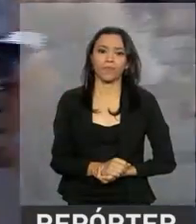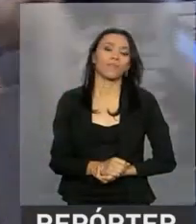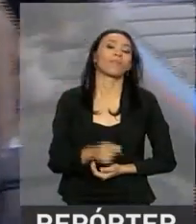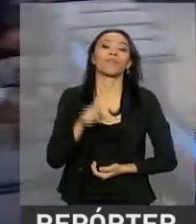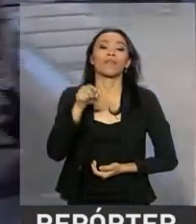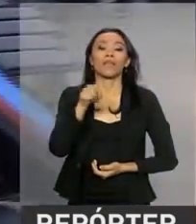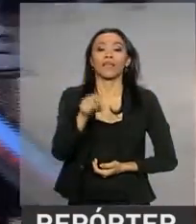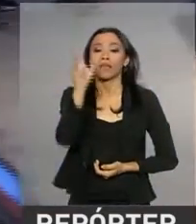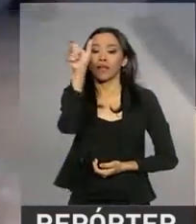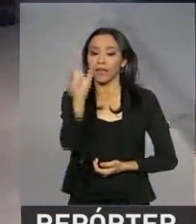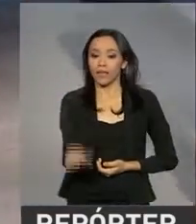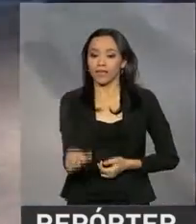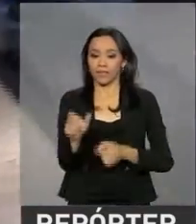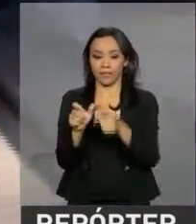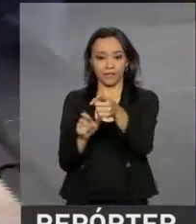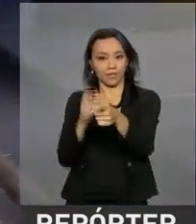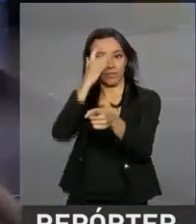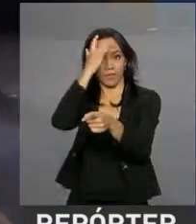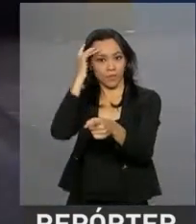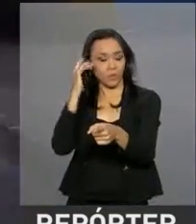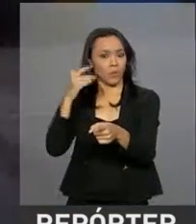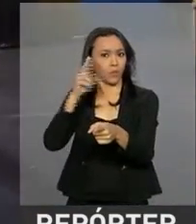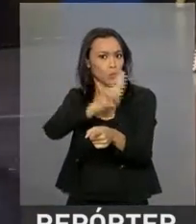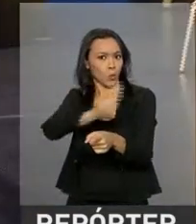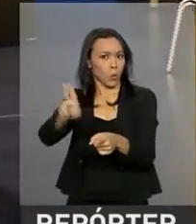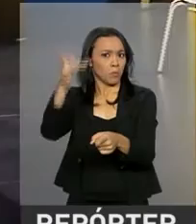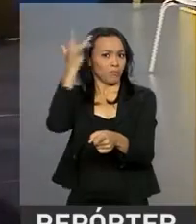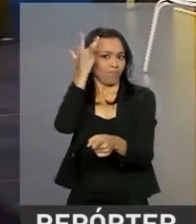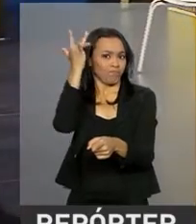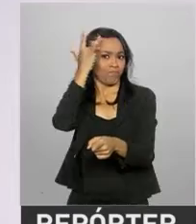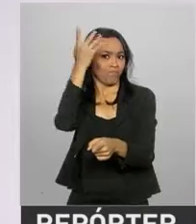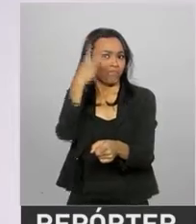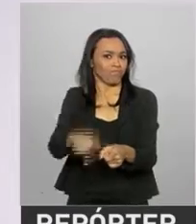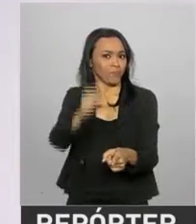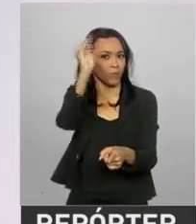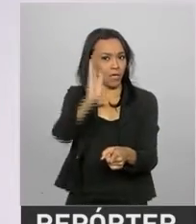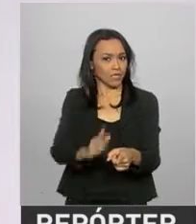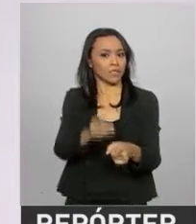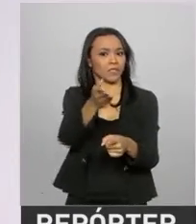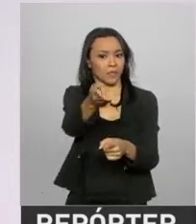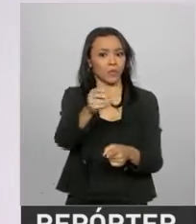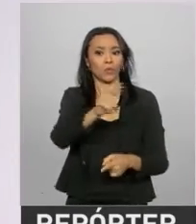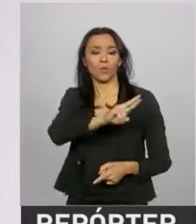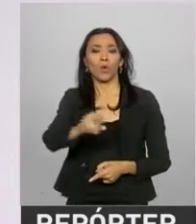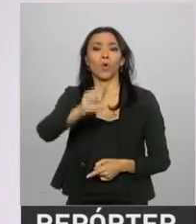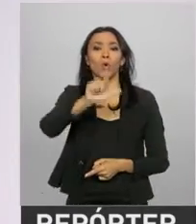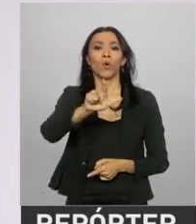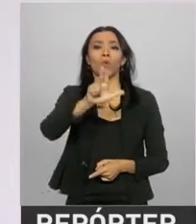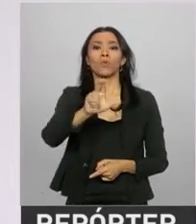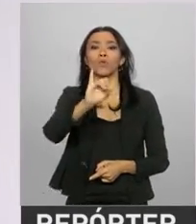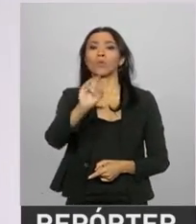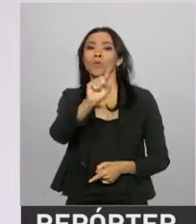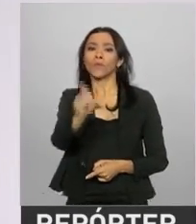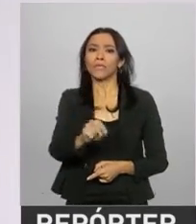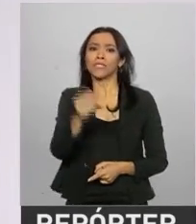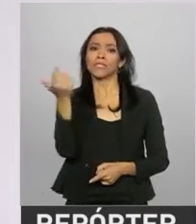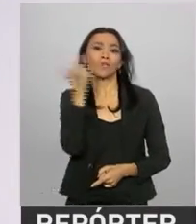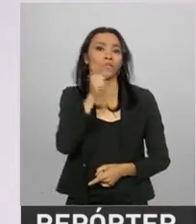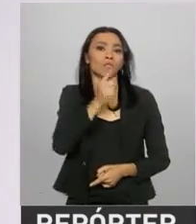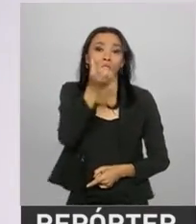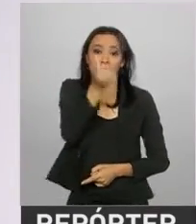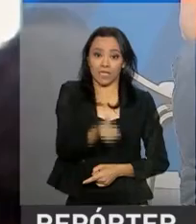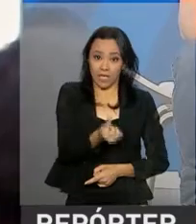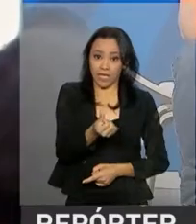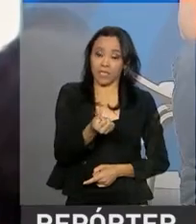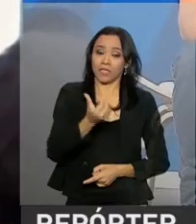Ele é até hoje um dos maiores nomes do esporte paralímpico brasileiro. Luiz Cláudio faturou 6 medalhas de ouro e 3